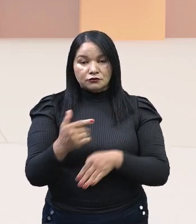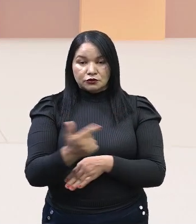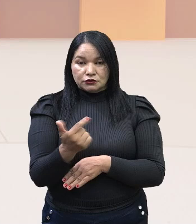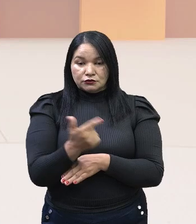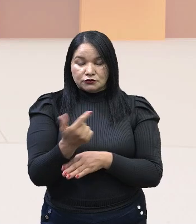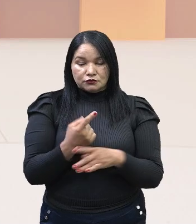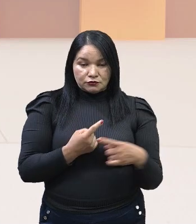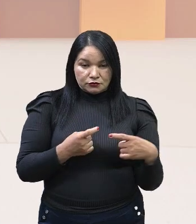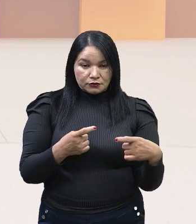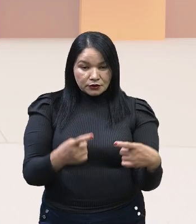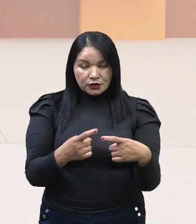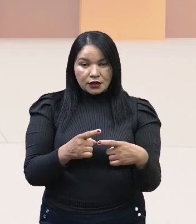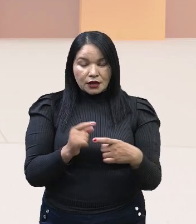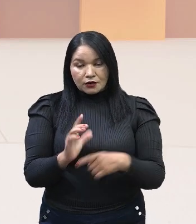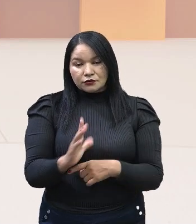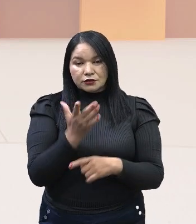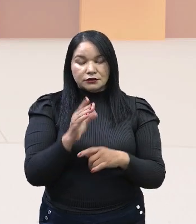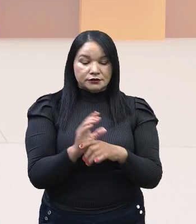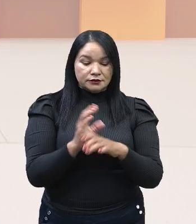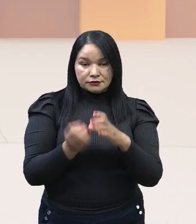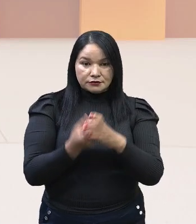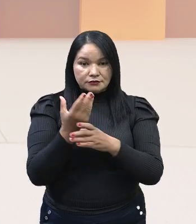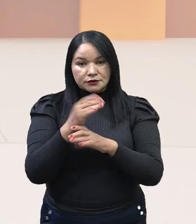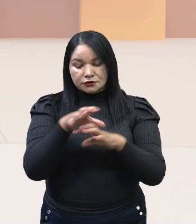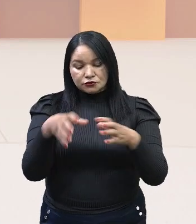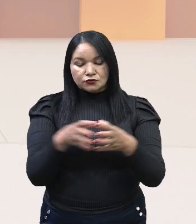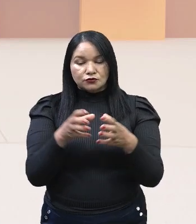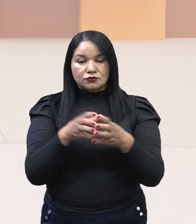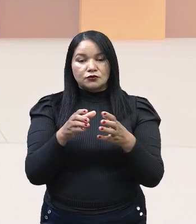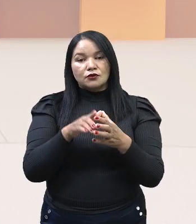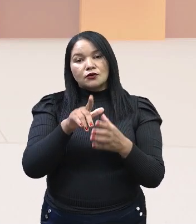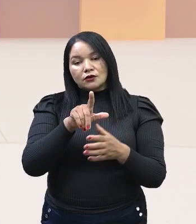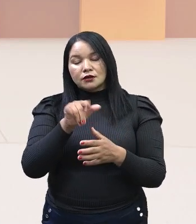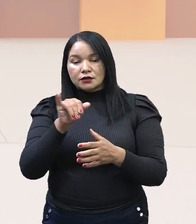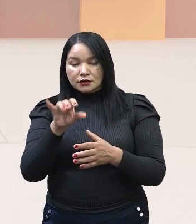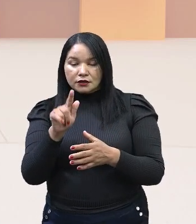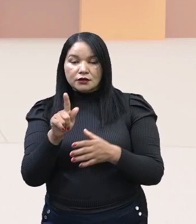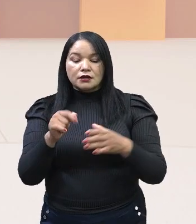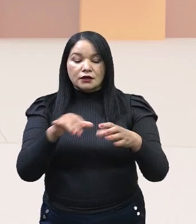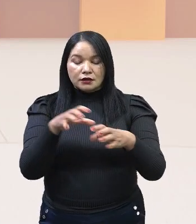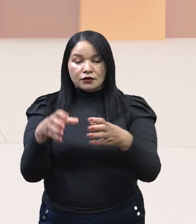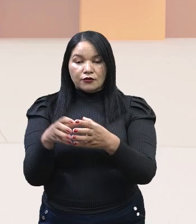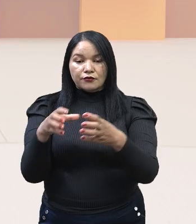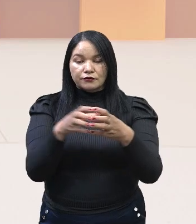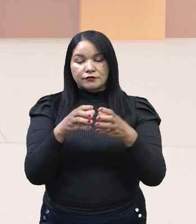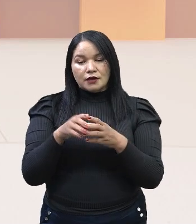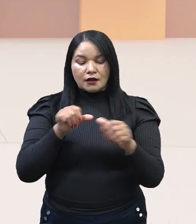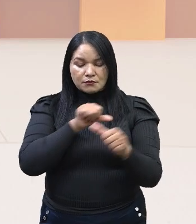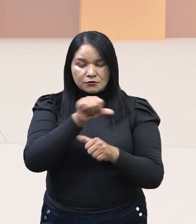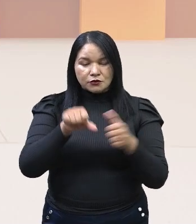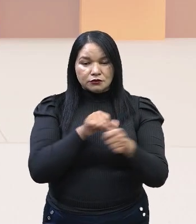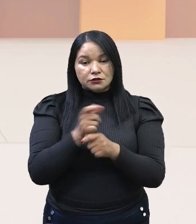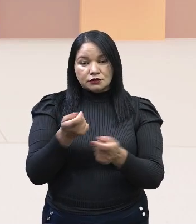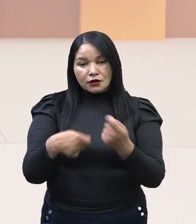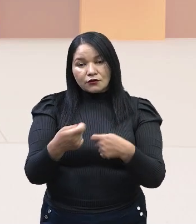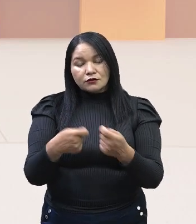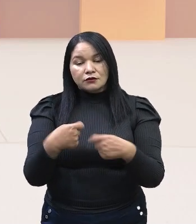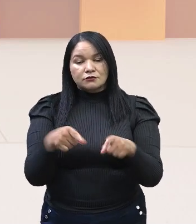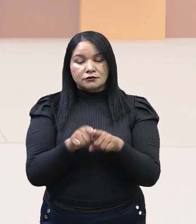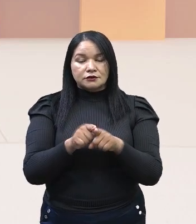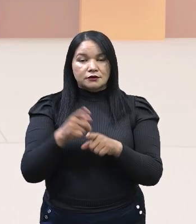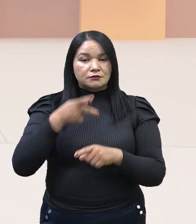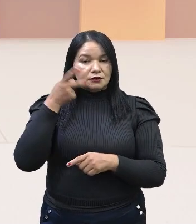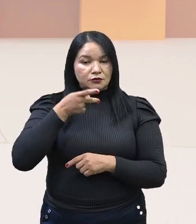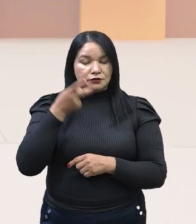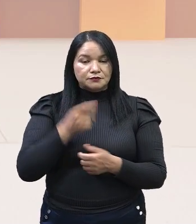vai ocorrer a formação dessas ligas, vivia intensas mudanças econômicas e políticas.